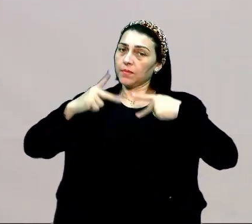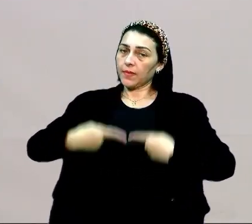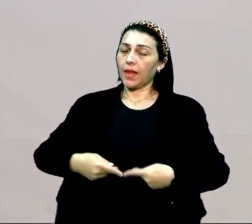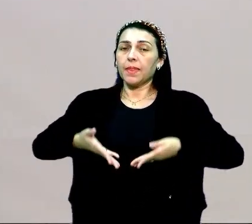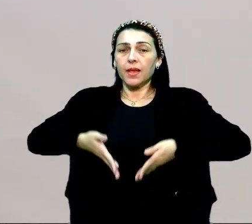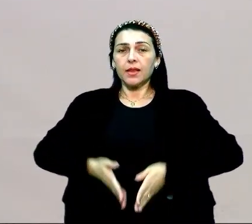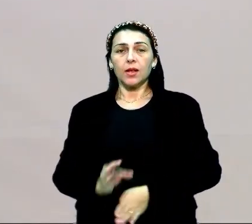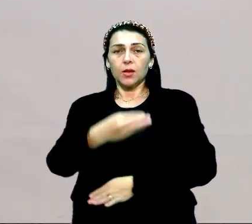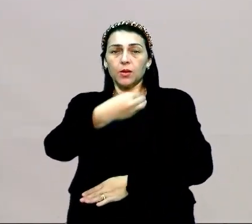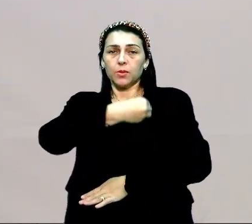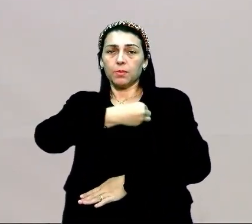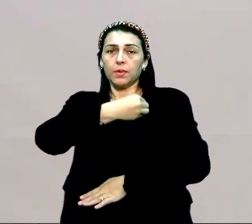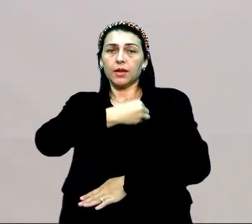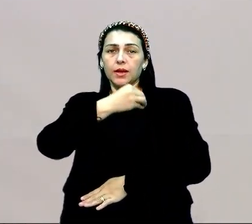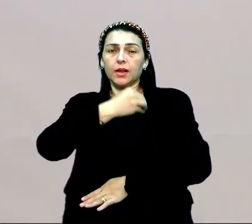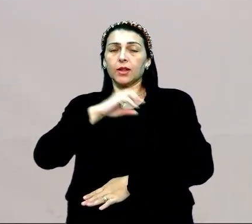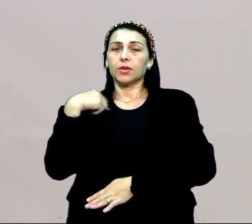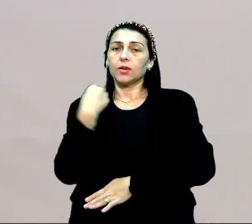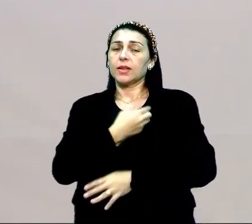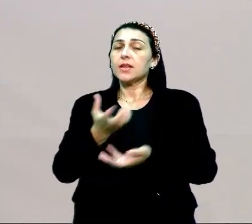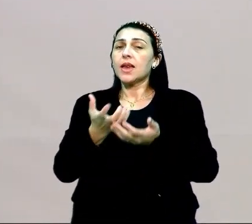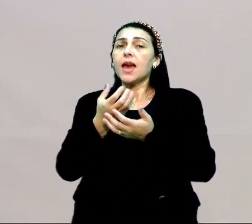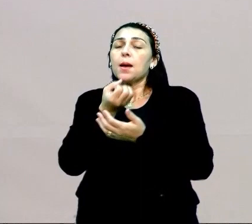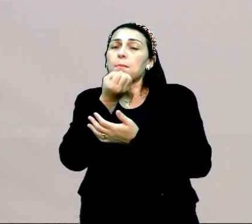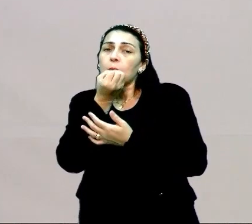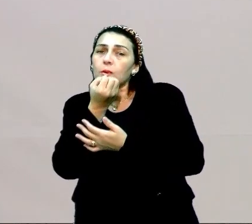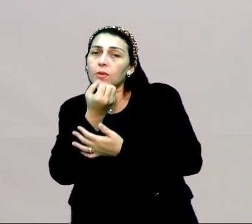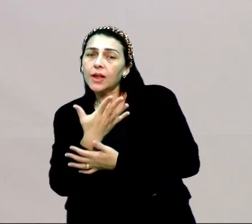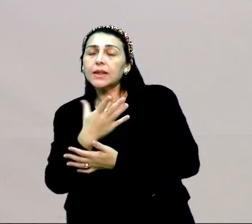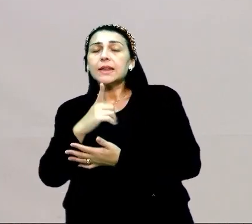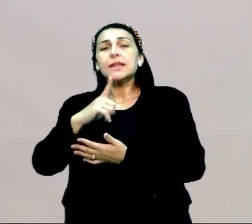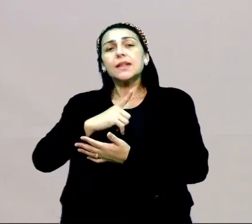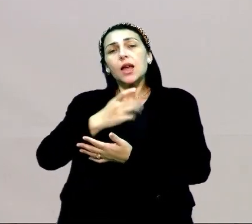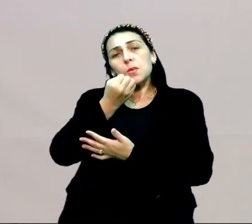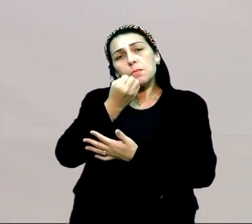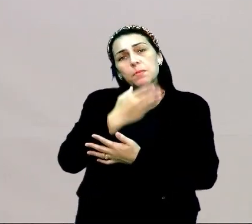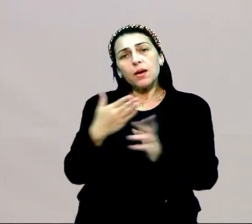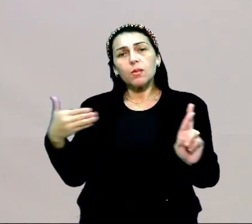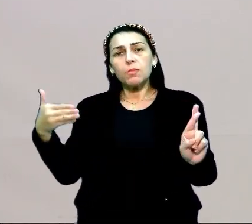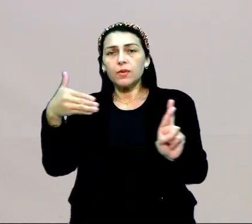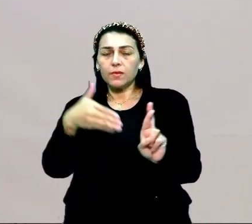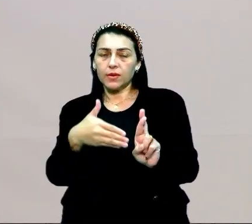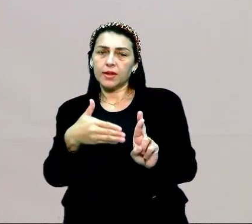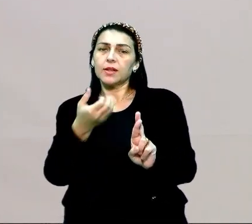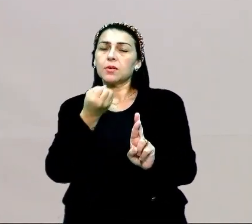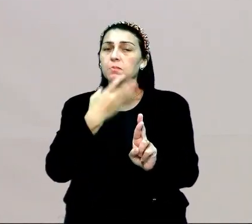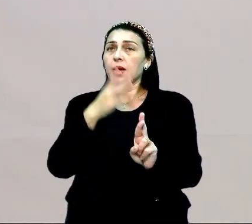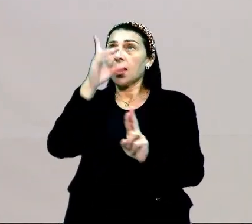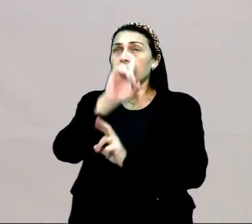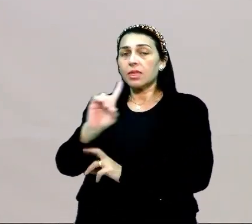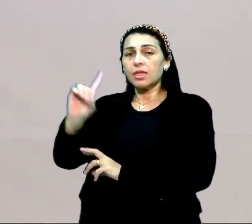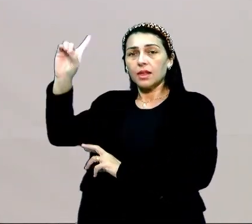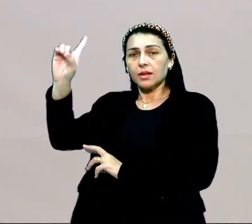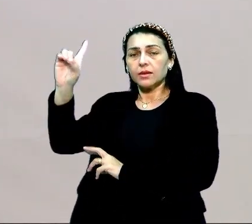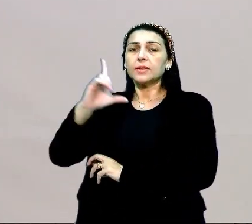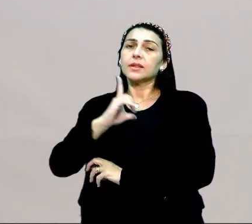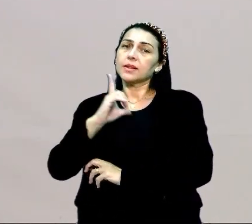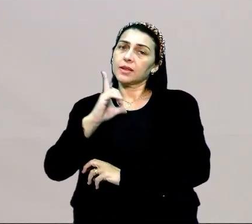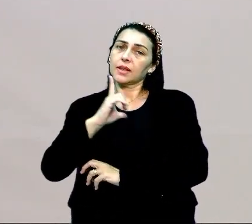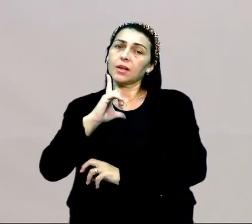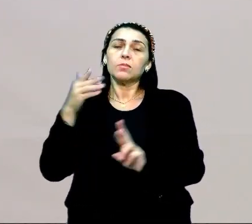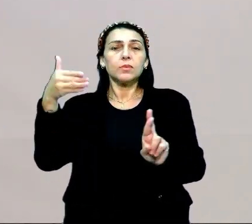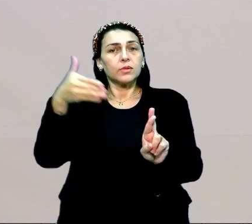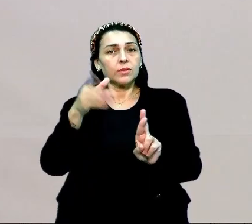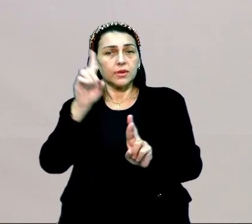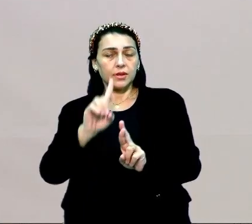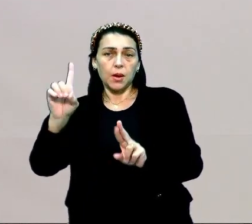pecado, a gente quer a bondade, a gente tem o bem como referência, e esse bem é Deus, nós temos ele como referência,